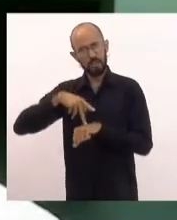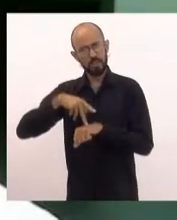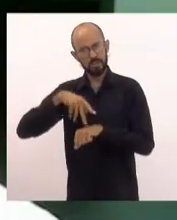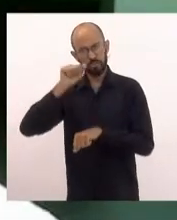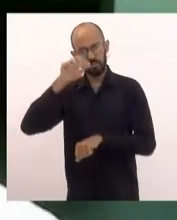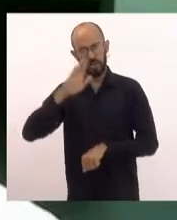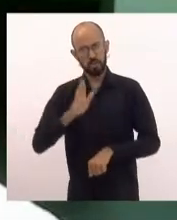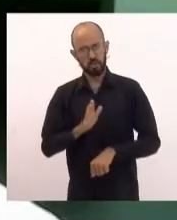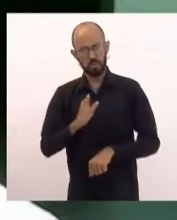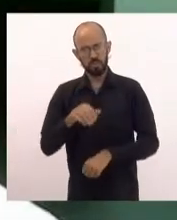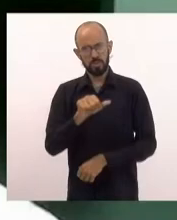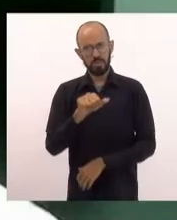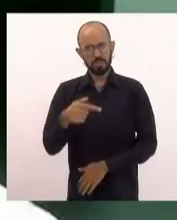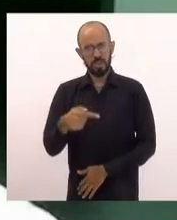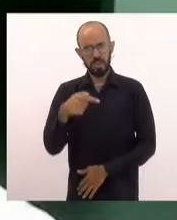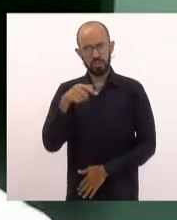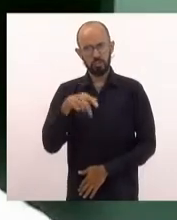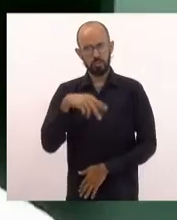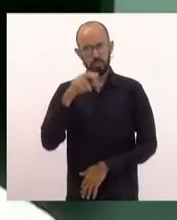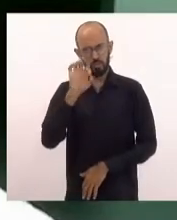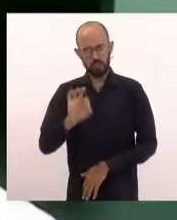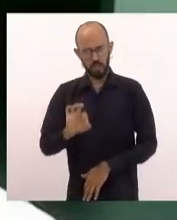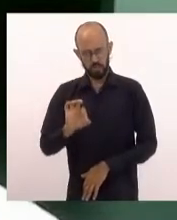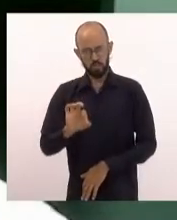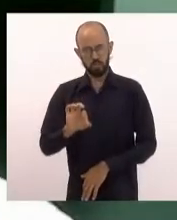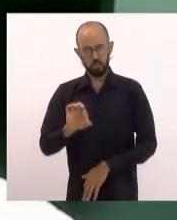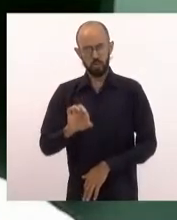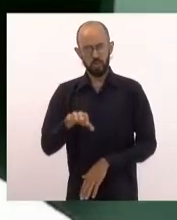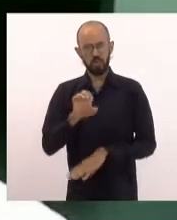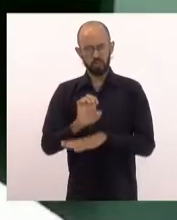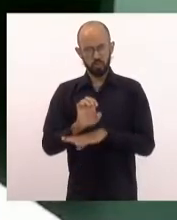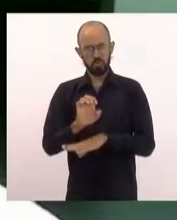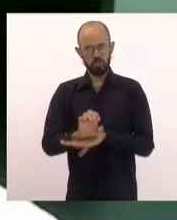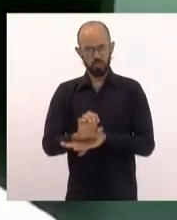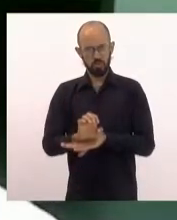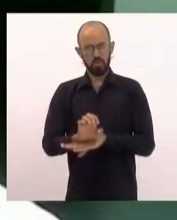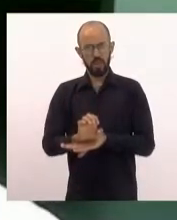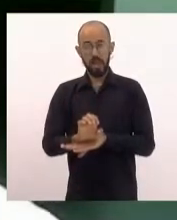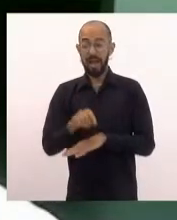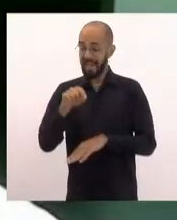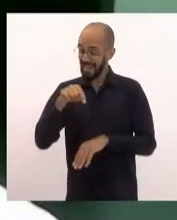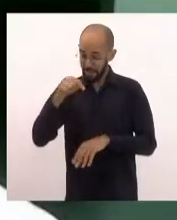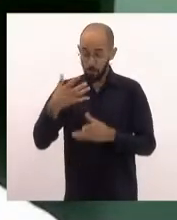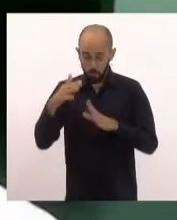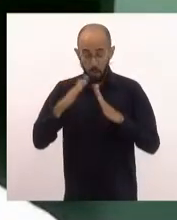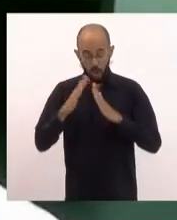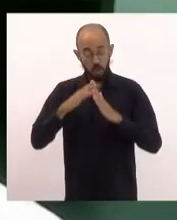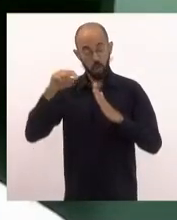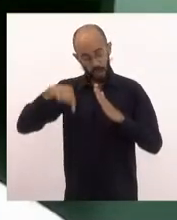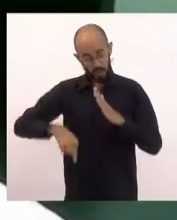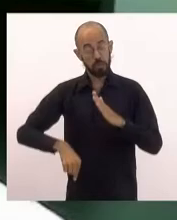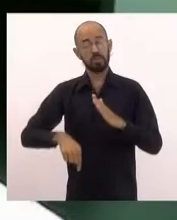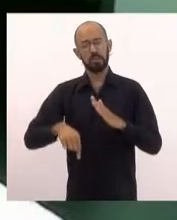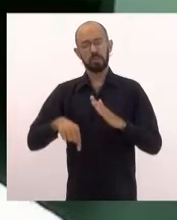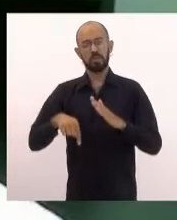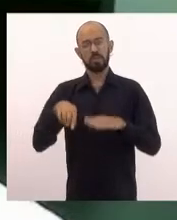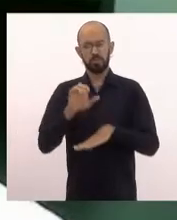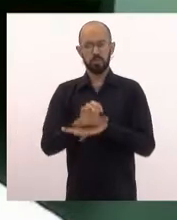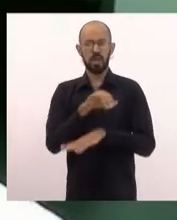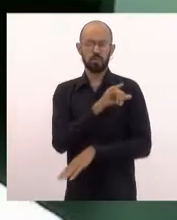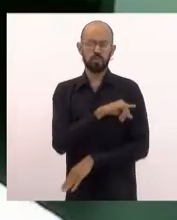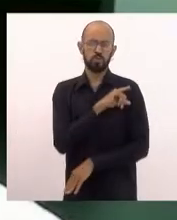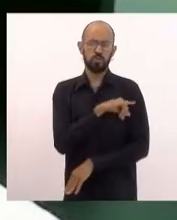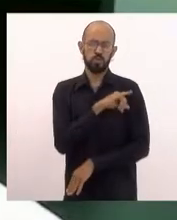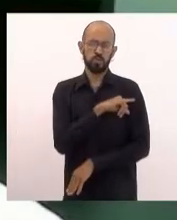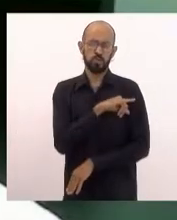17% dos refugiados estrangeiros no Brasil residem no nosso estado do Rio de Janeiro. A devida